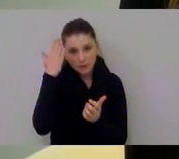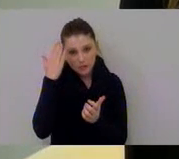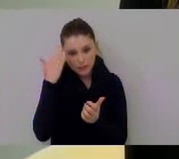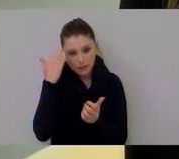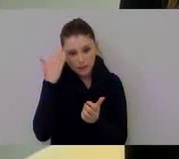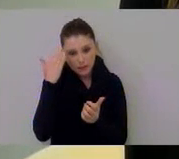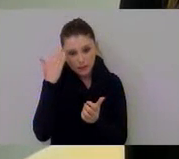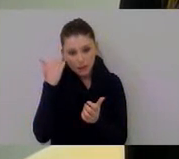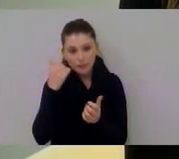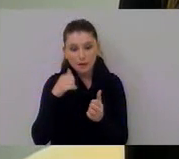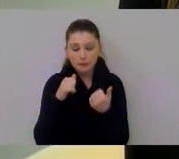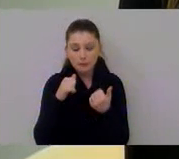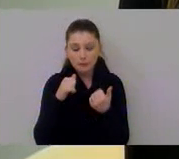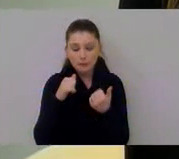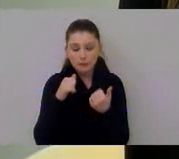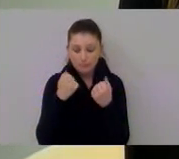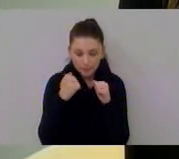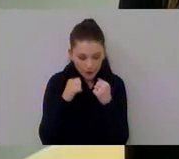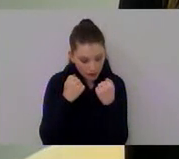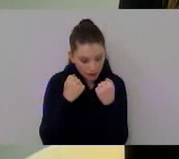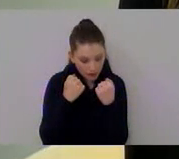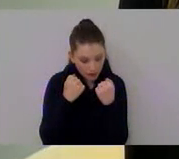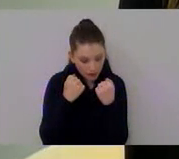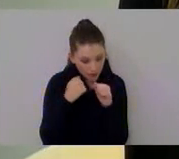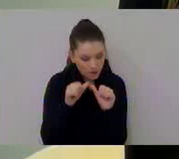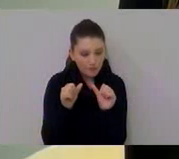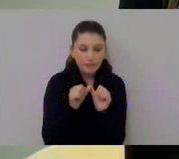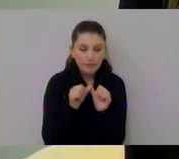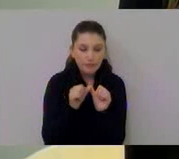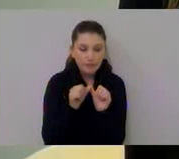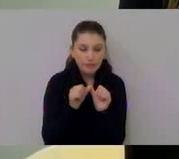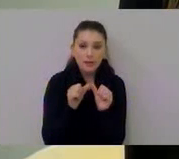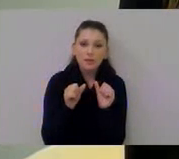tanto da via